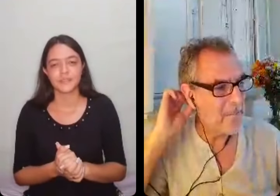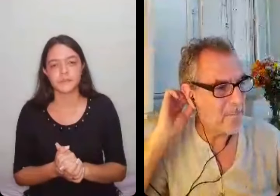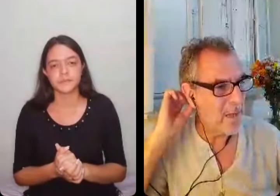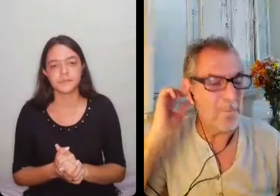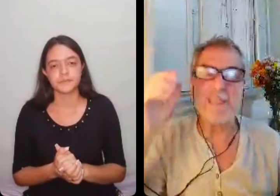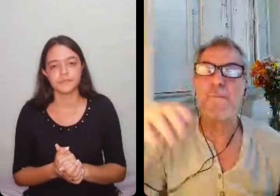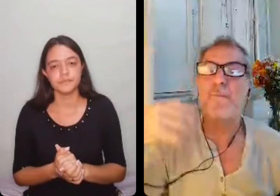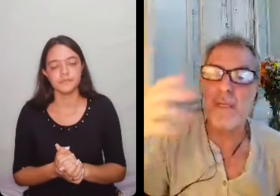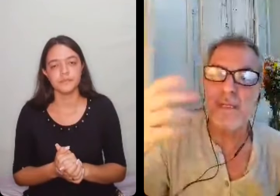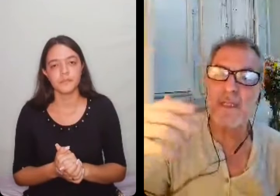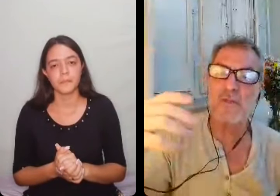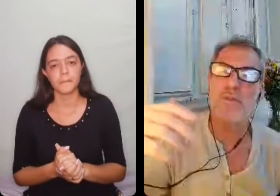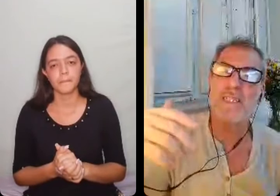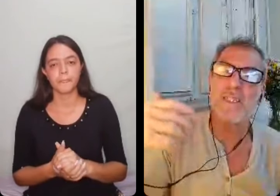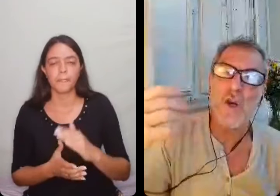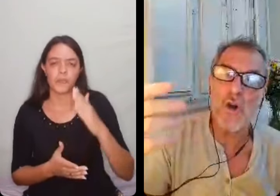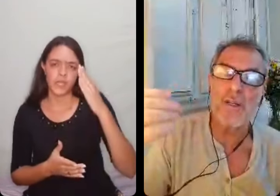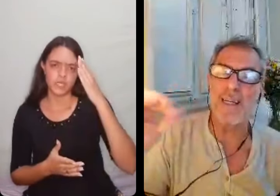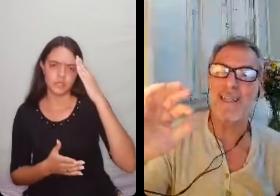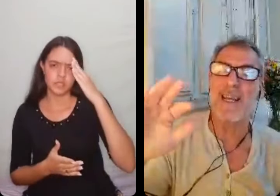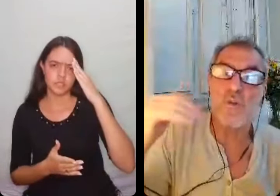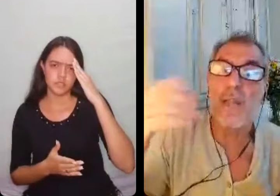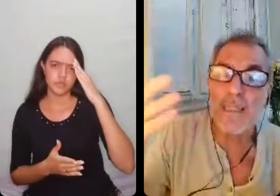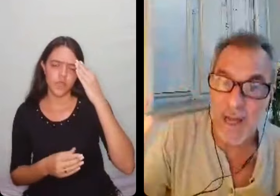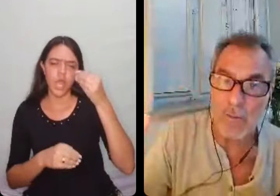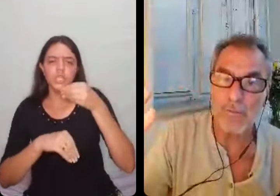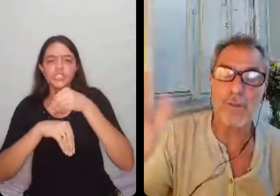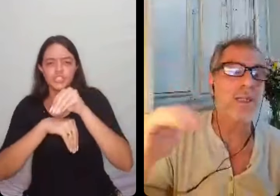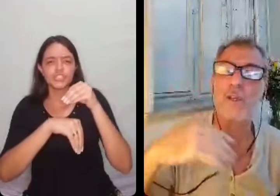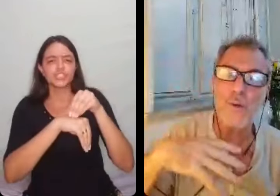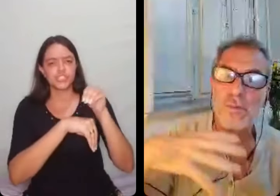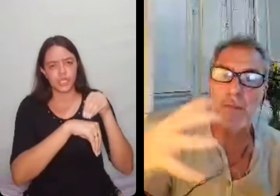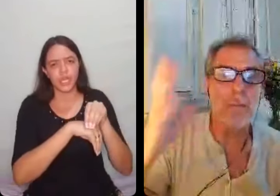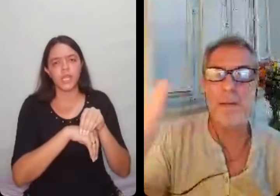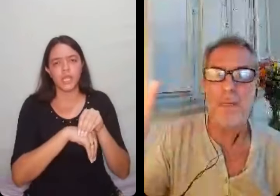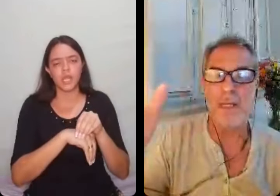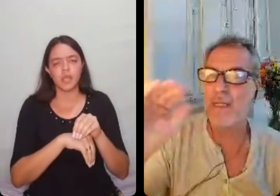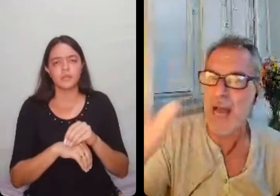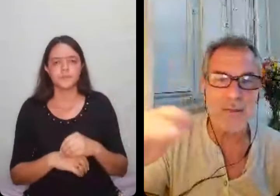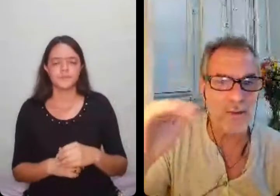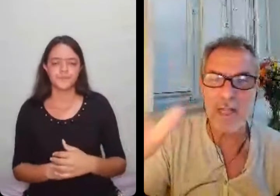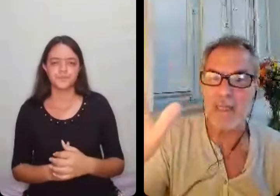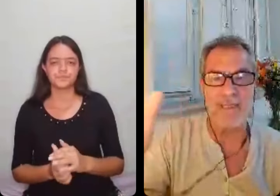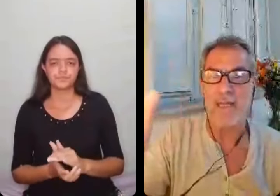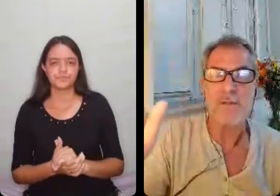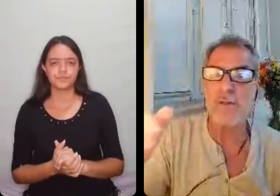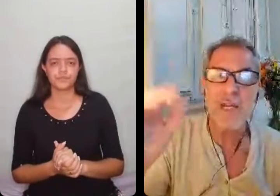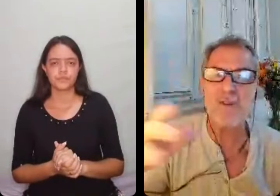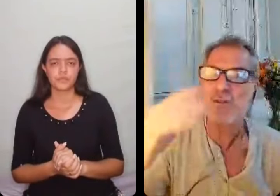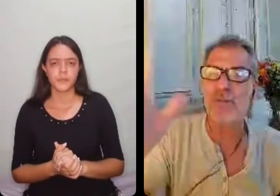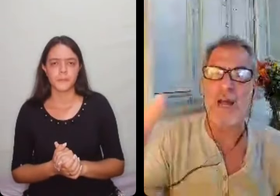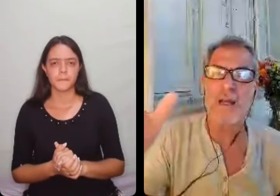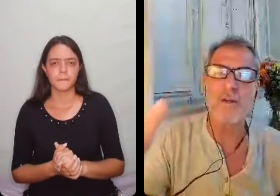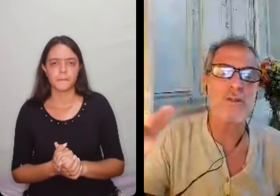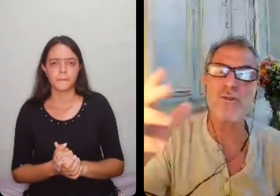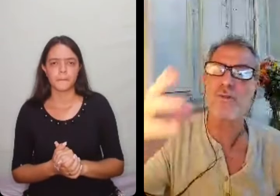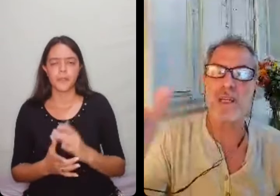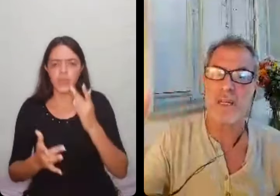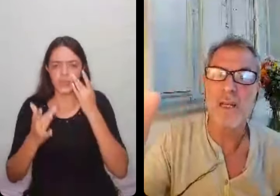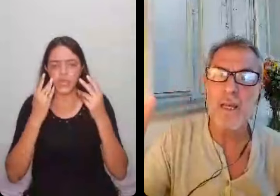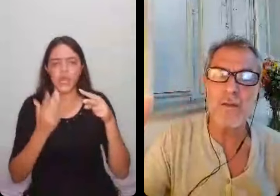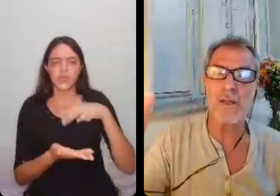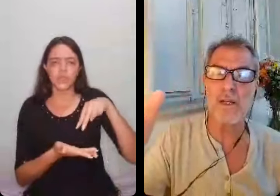de sugestão que de ilustração. Porque isso é um tema para mim, em teatro, em dança. Eu não quero ilustrar, eu